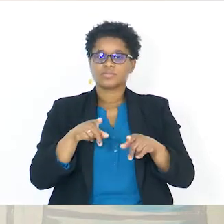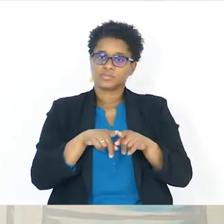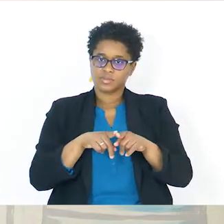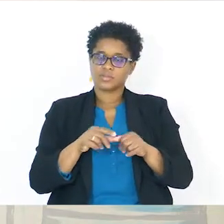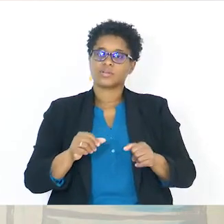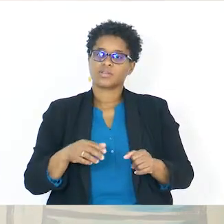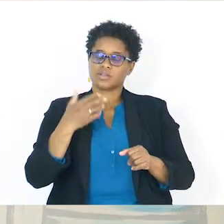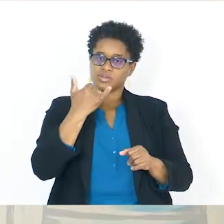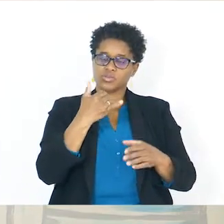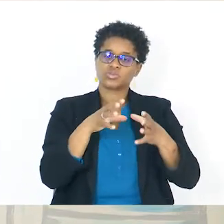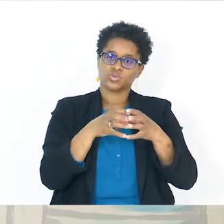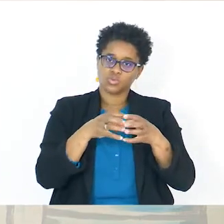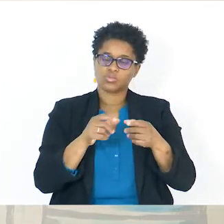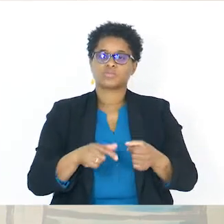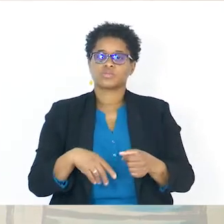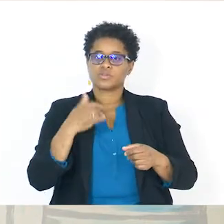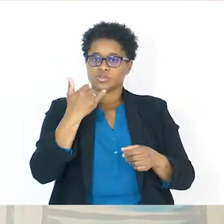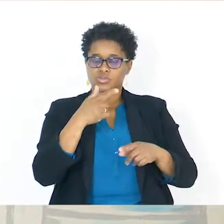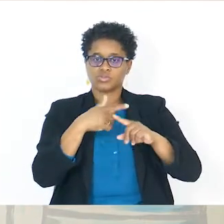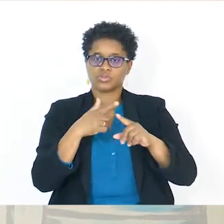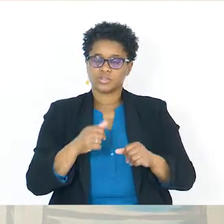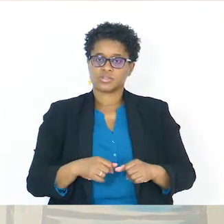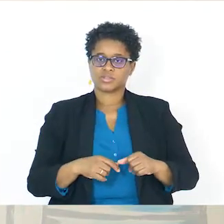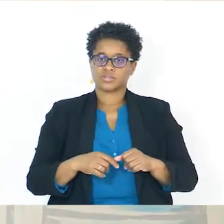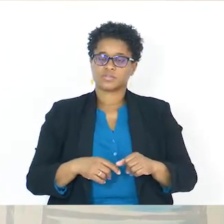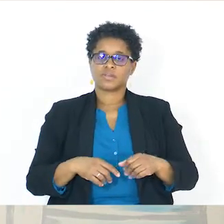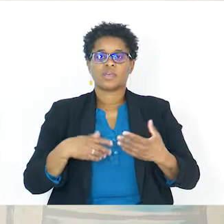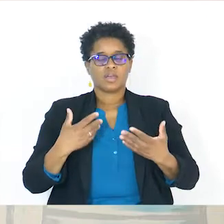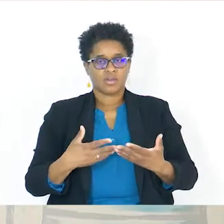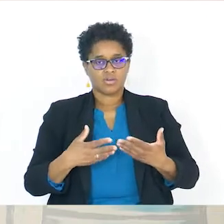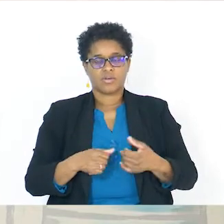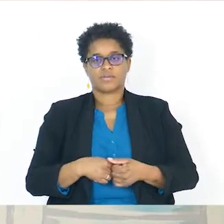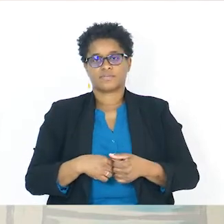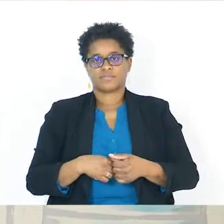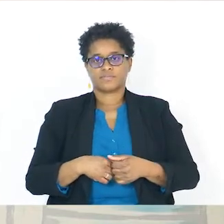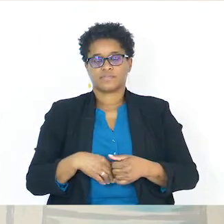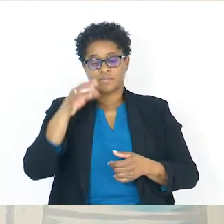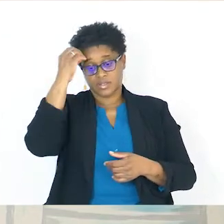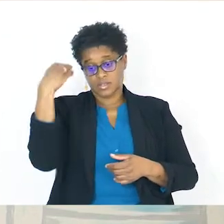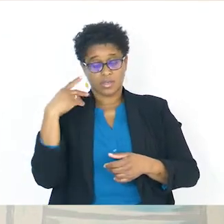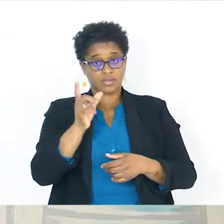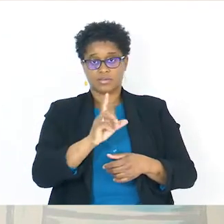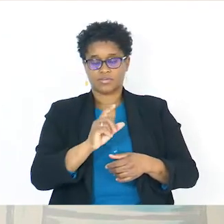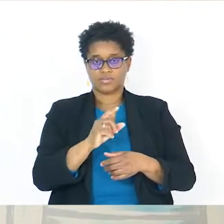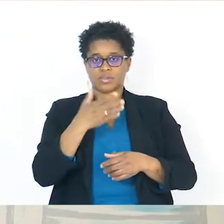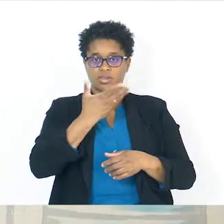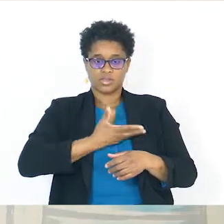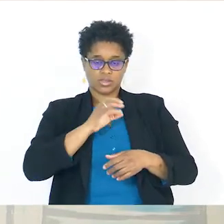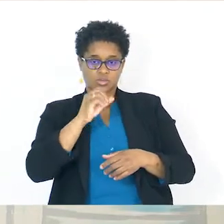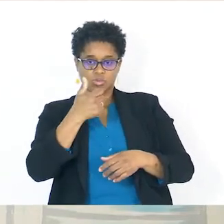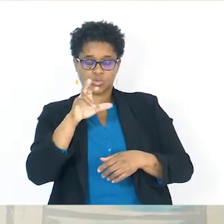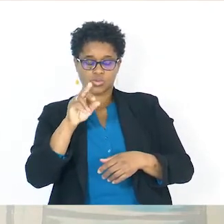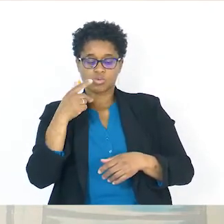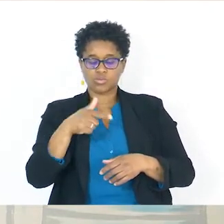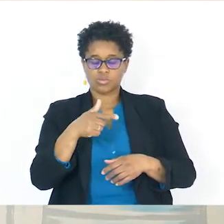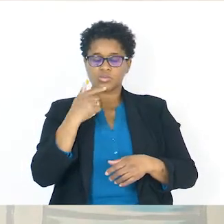que significa 2 grupos, 2 vezes. Bem, agora, não se esqueçam que